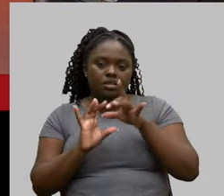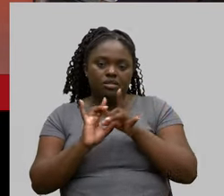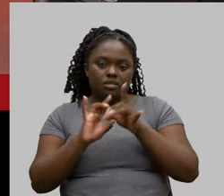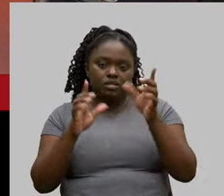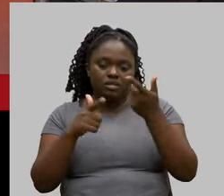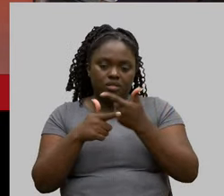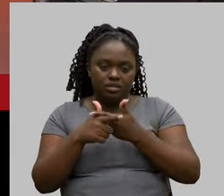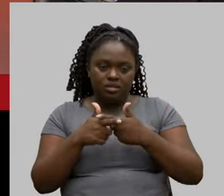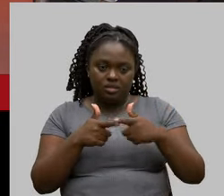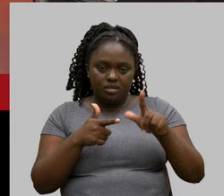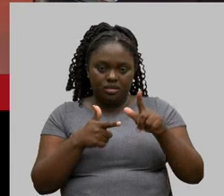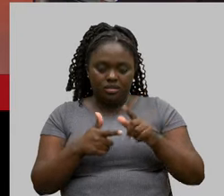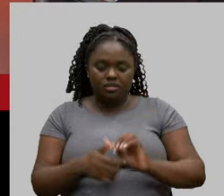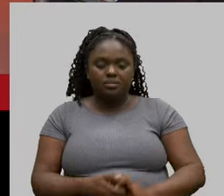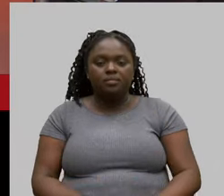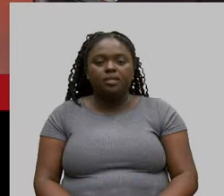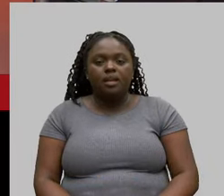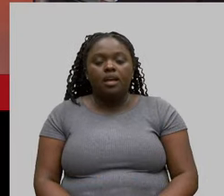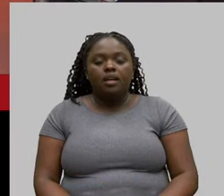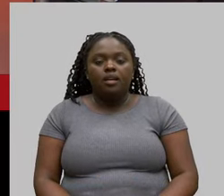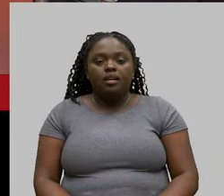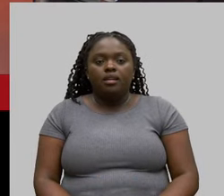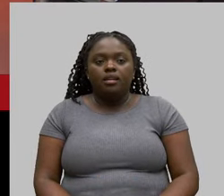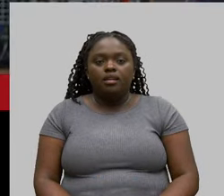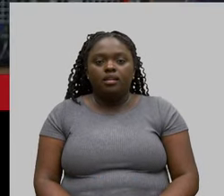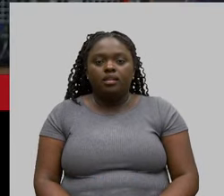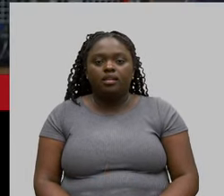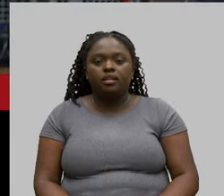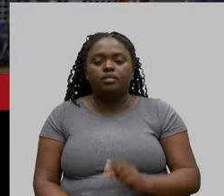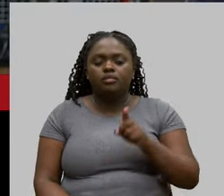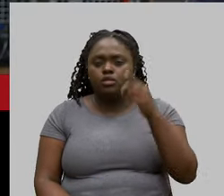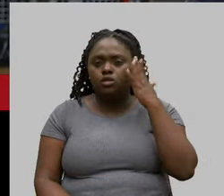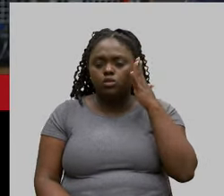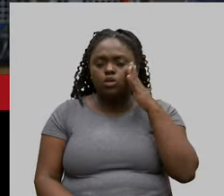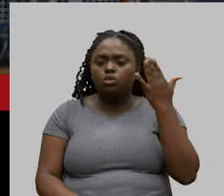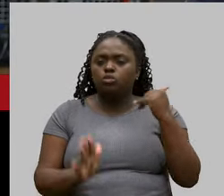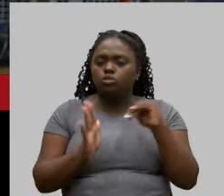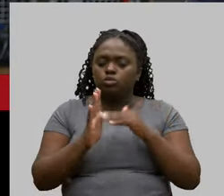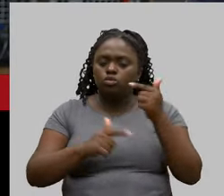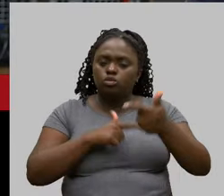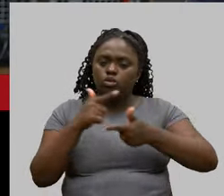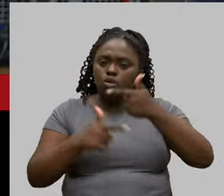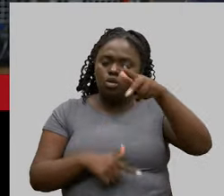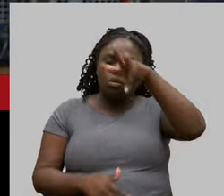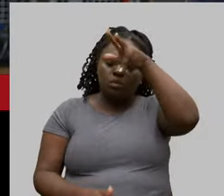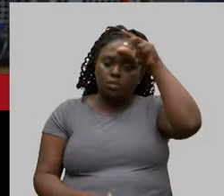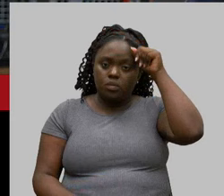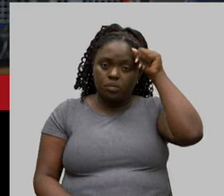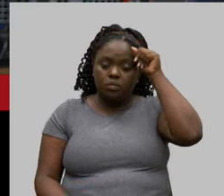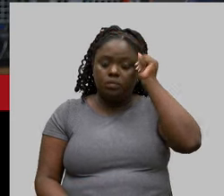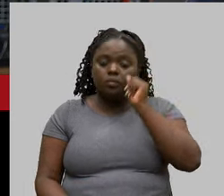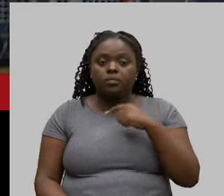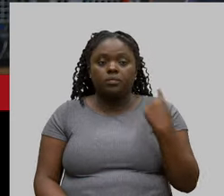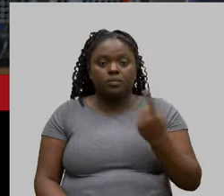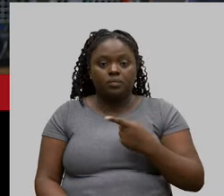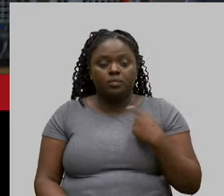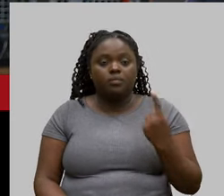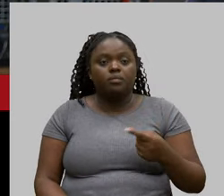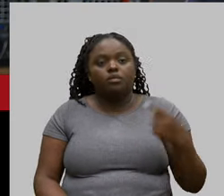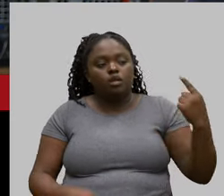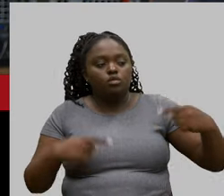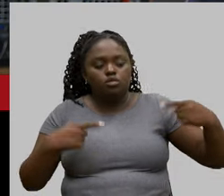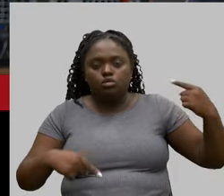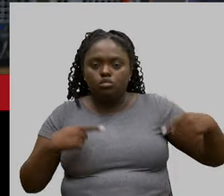tá eh inclusive vocês sabem que todo serviço público é assim né a gente se debate inclusive entre a gente né